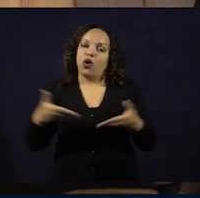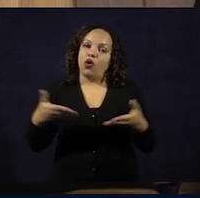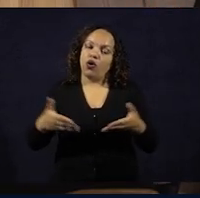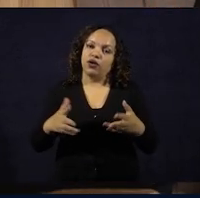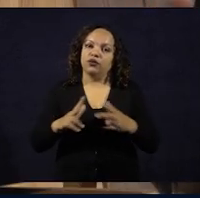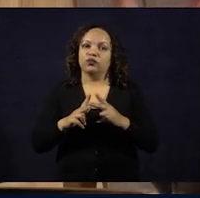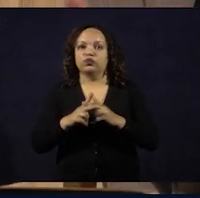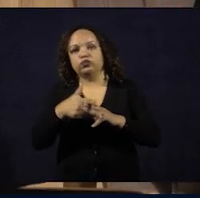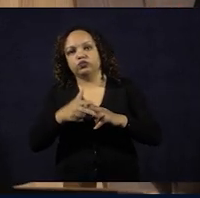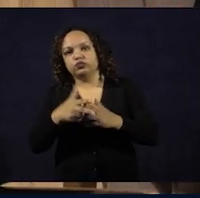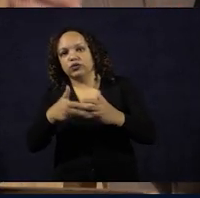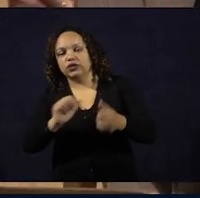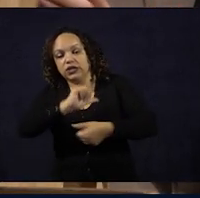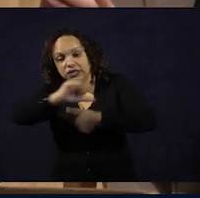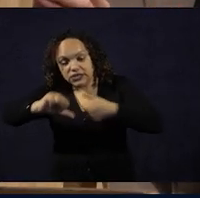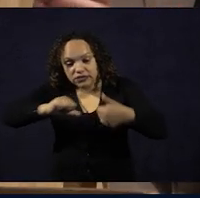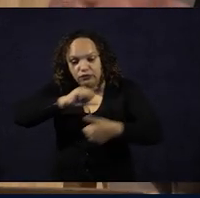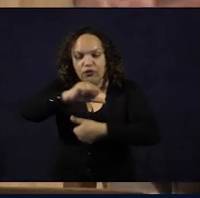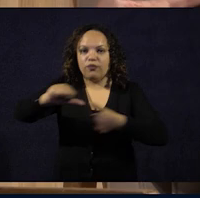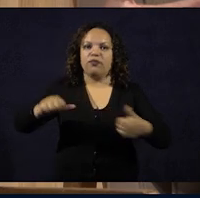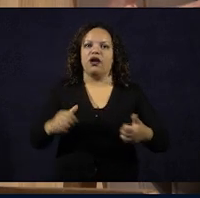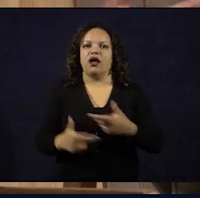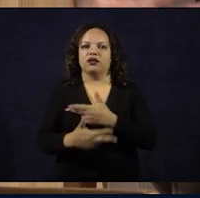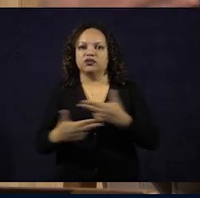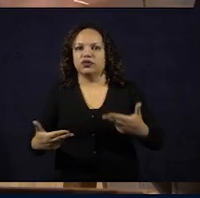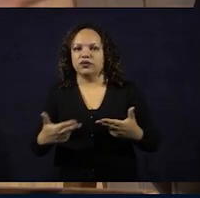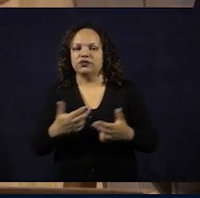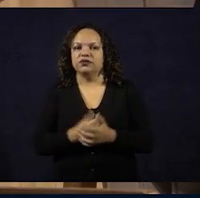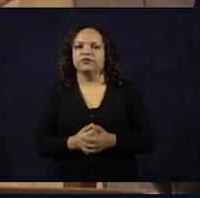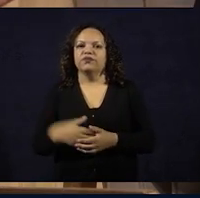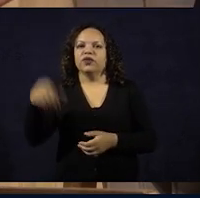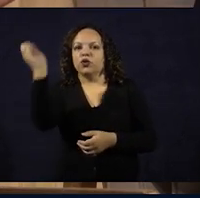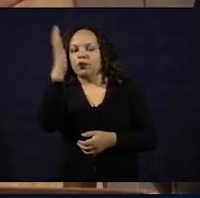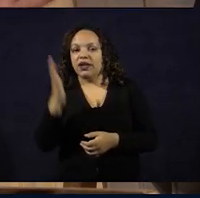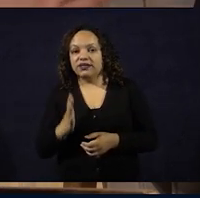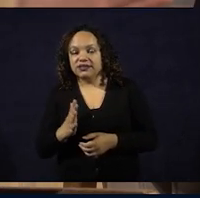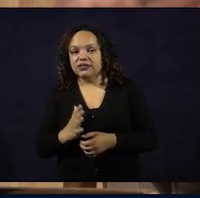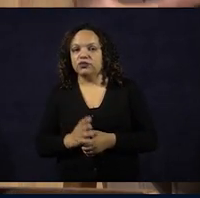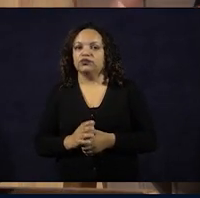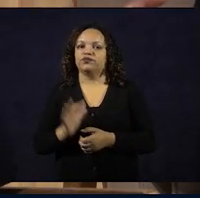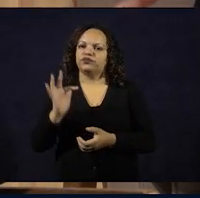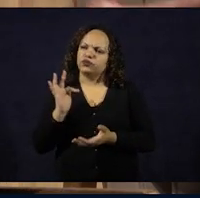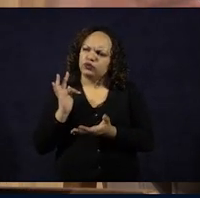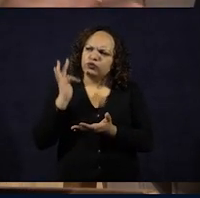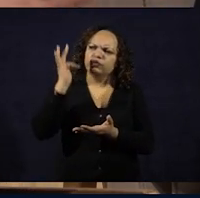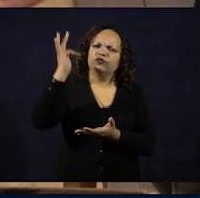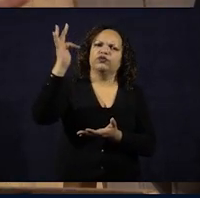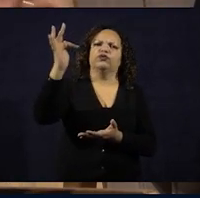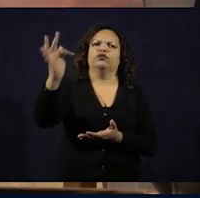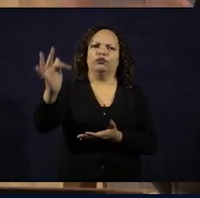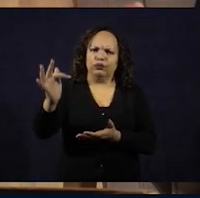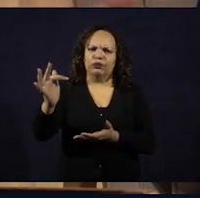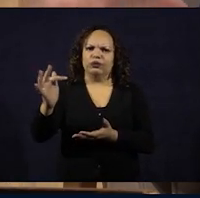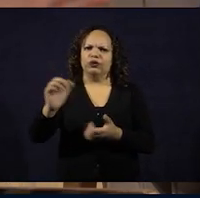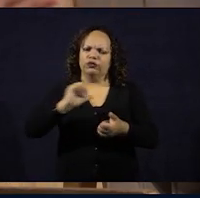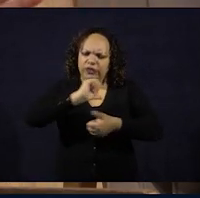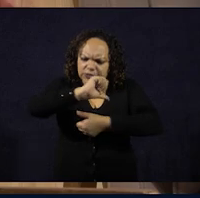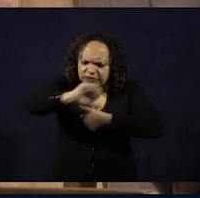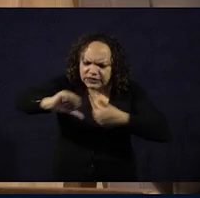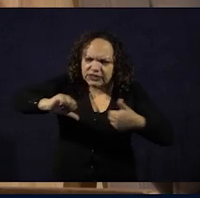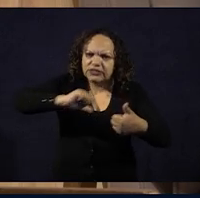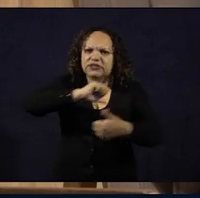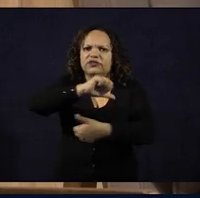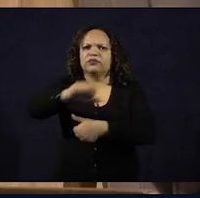reformador pegar o etanol e transformar hidrogênio Então para mim o Brasil vai ser um país que vai passar com etanol pela transição